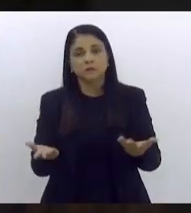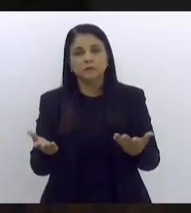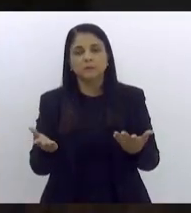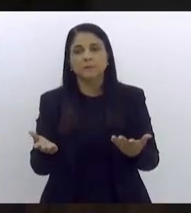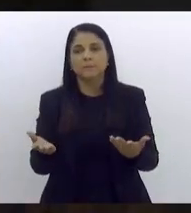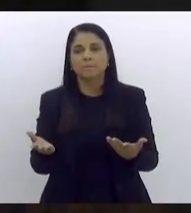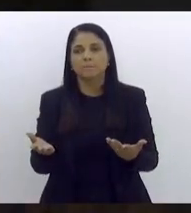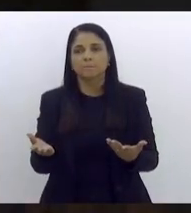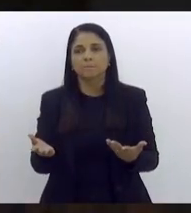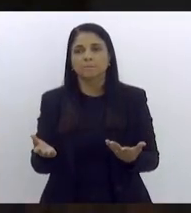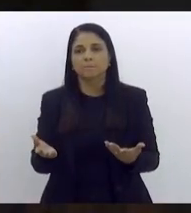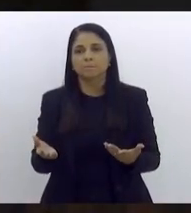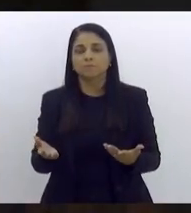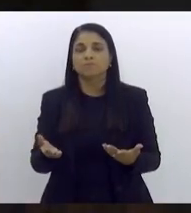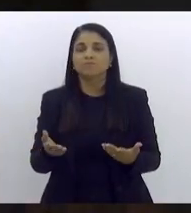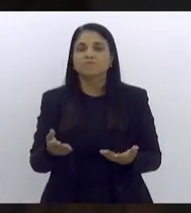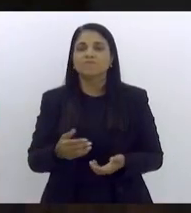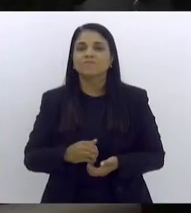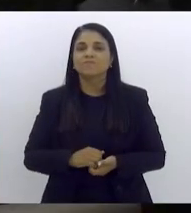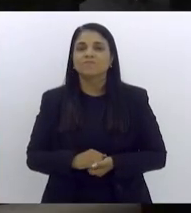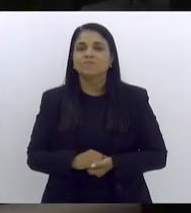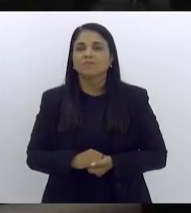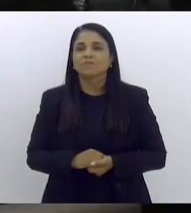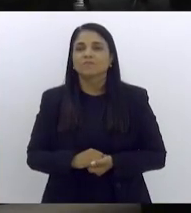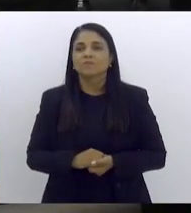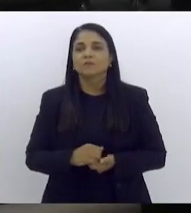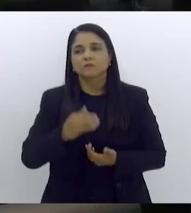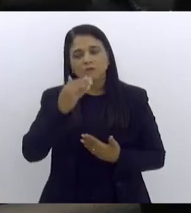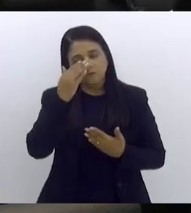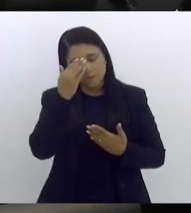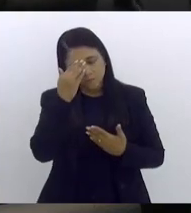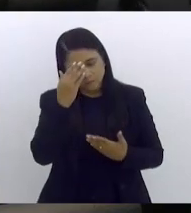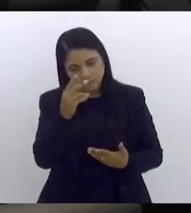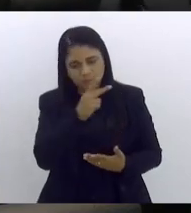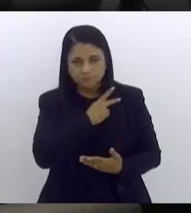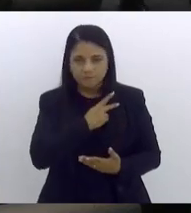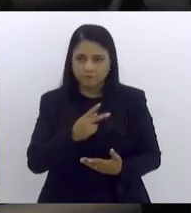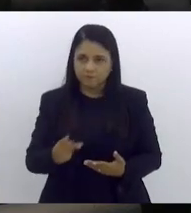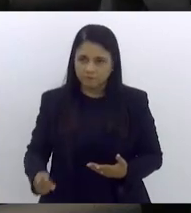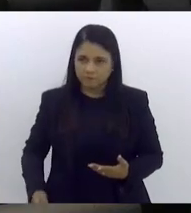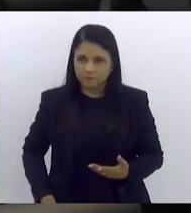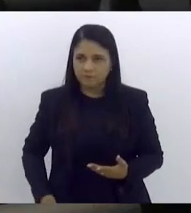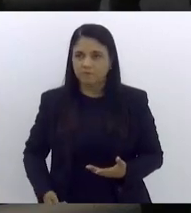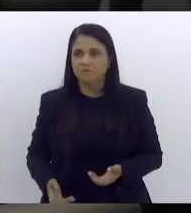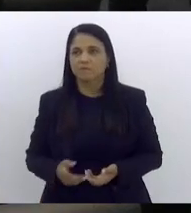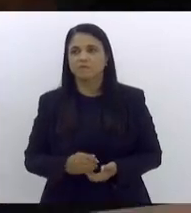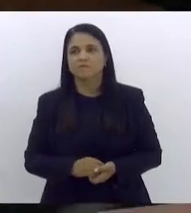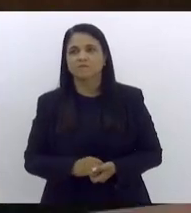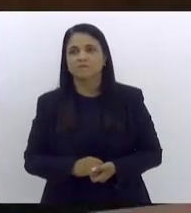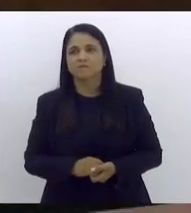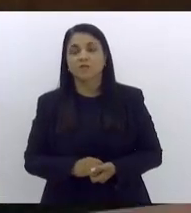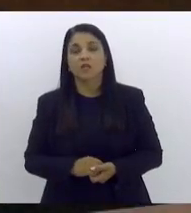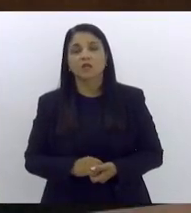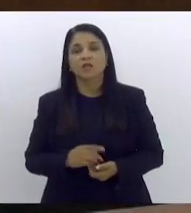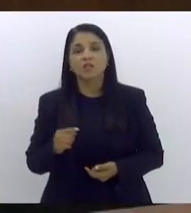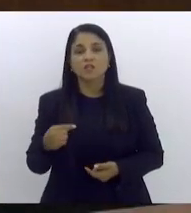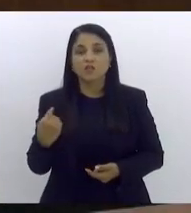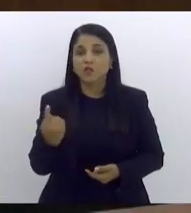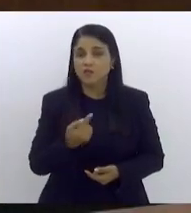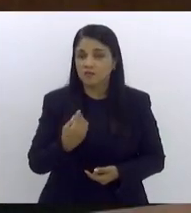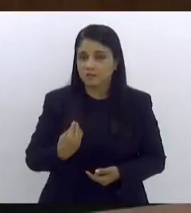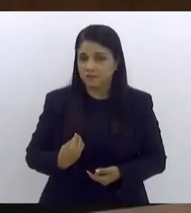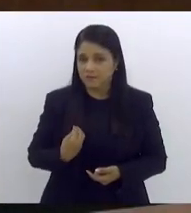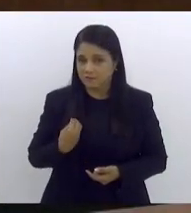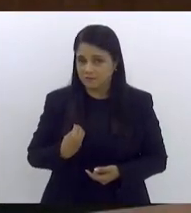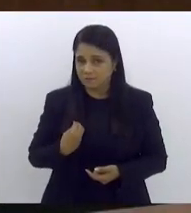pela ordem. Por favor, para concluir. Obrigado, presidente. Presidente, em nossas vidas,